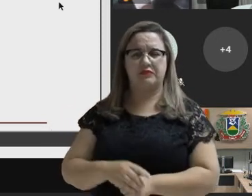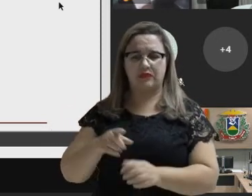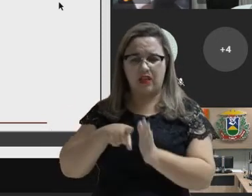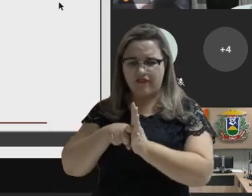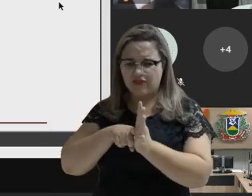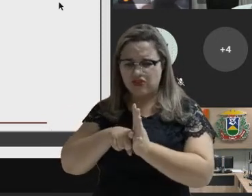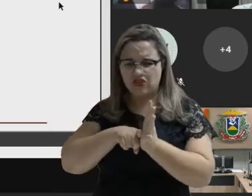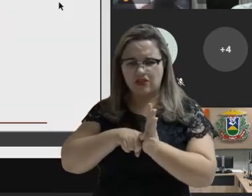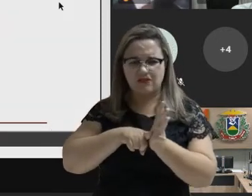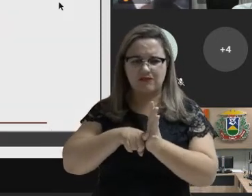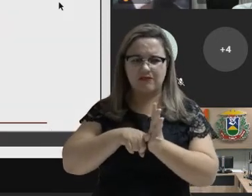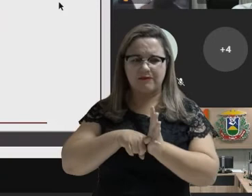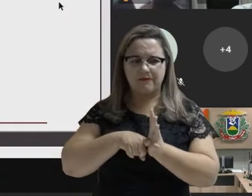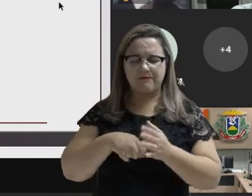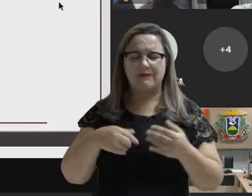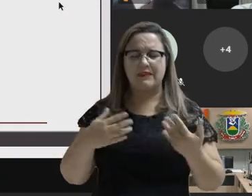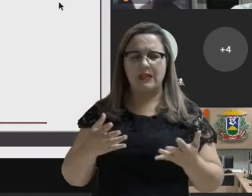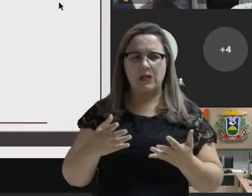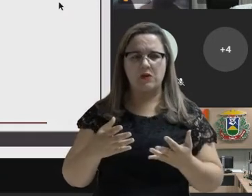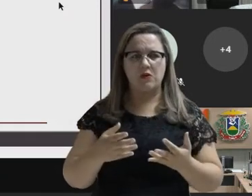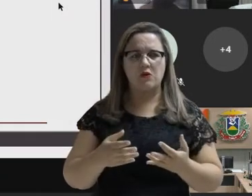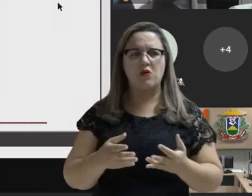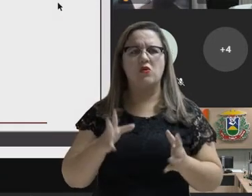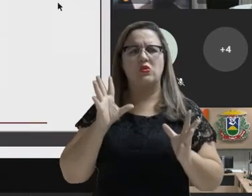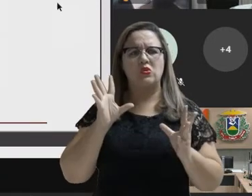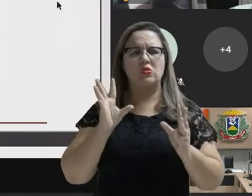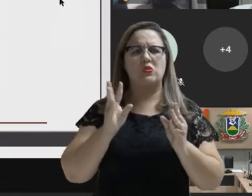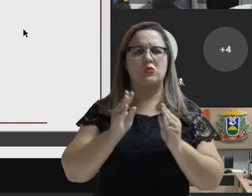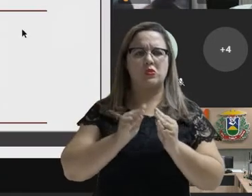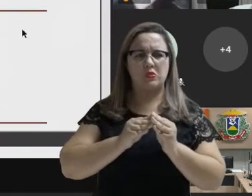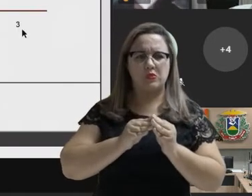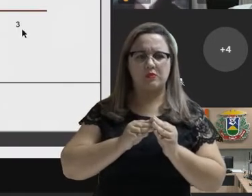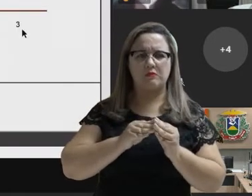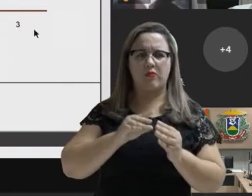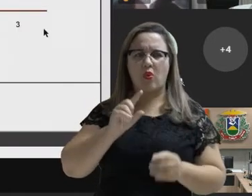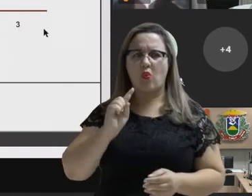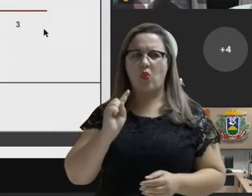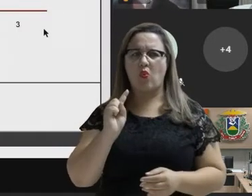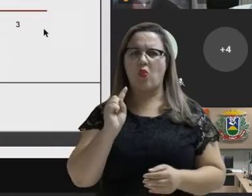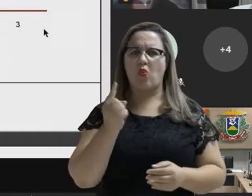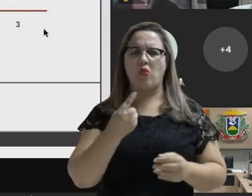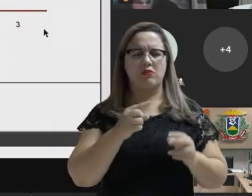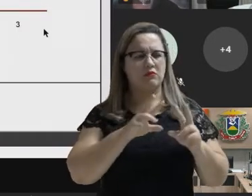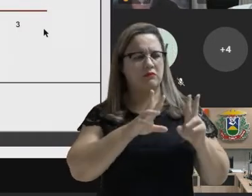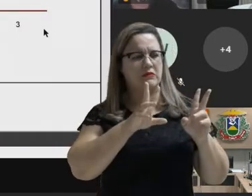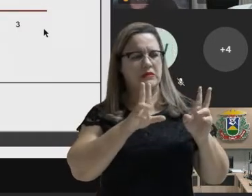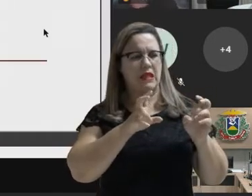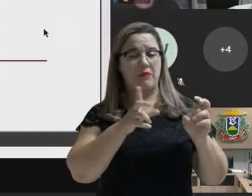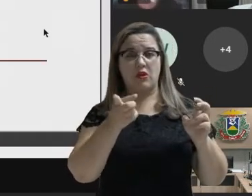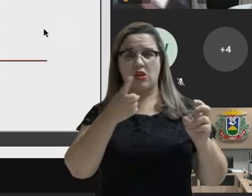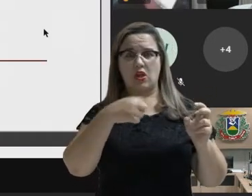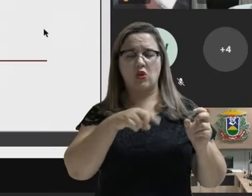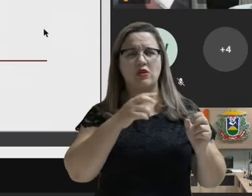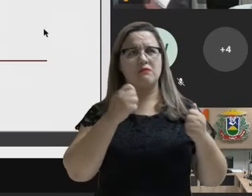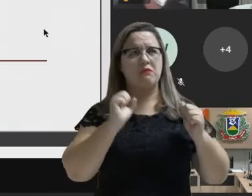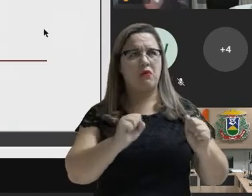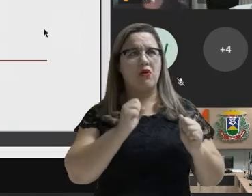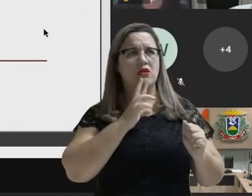bem, ante esse cenário procedimental, concluímos que o único tópico em que se poderia obter resultado